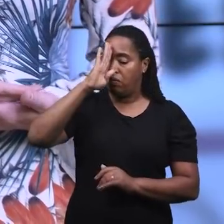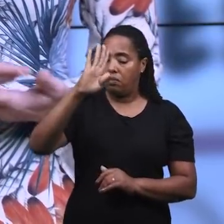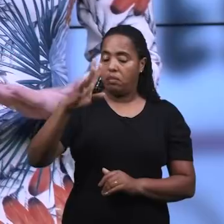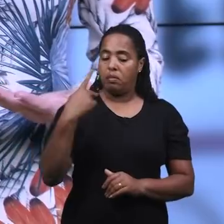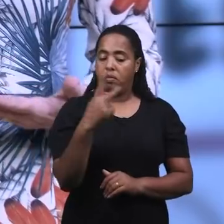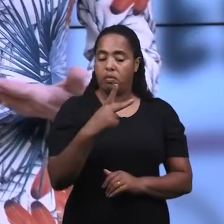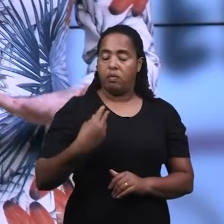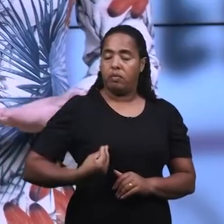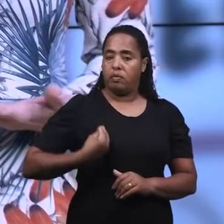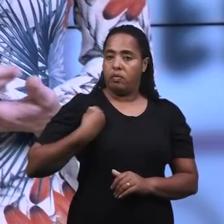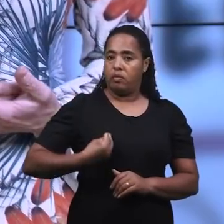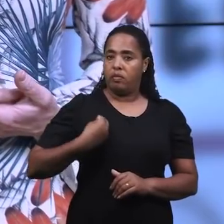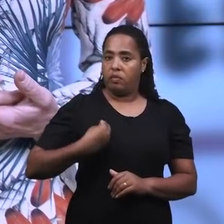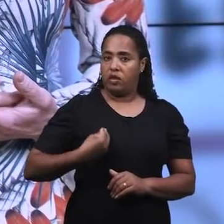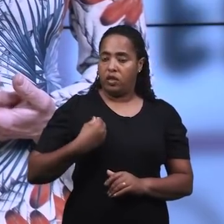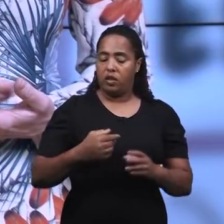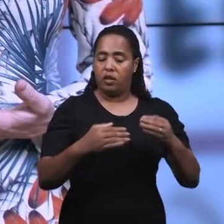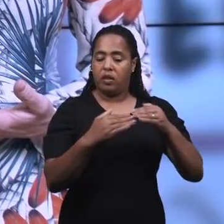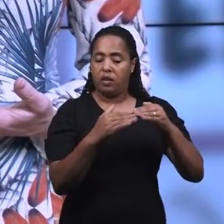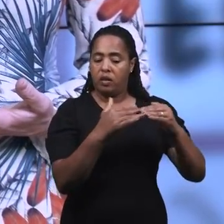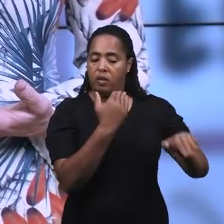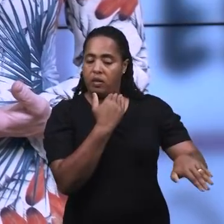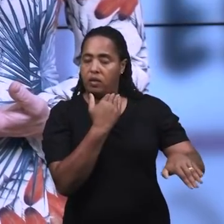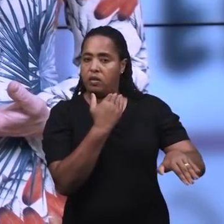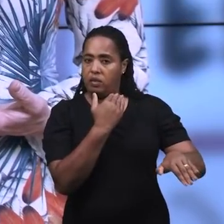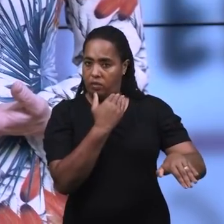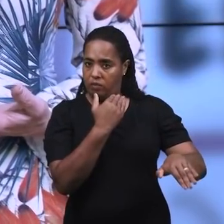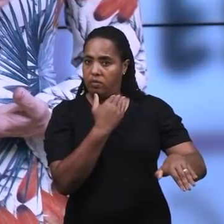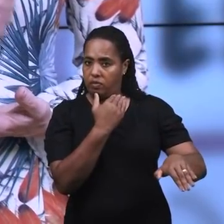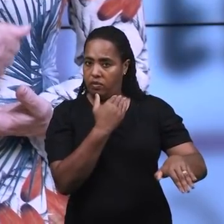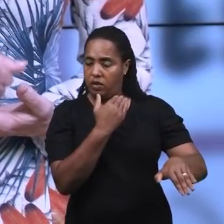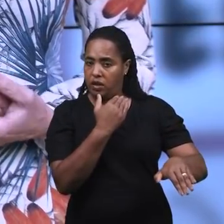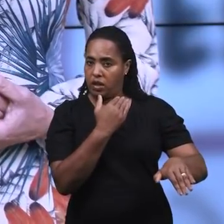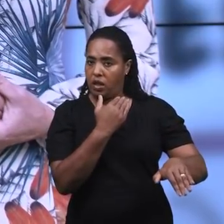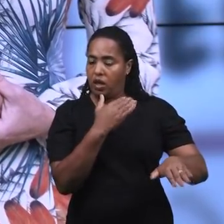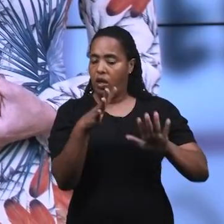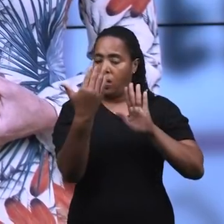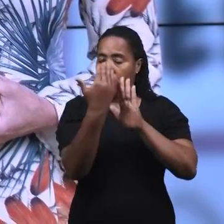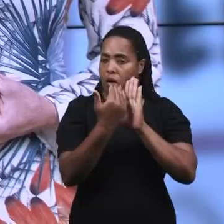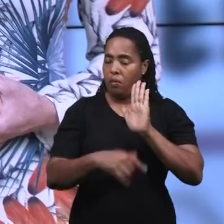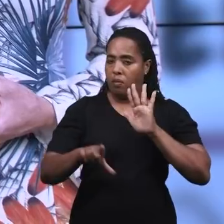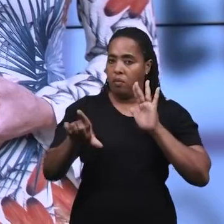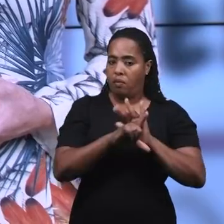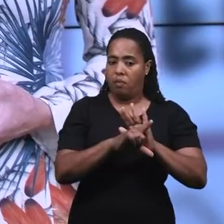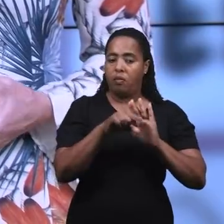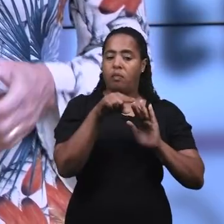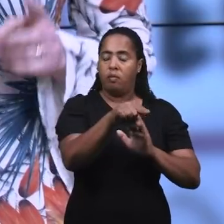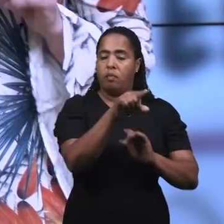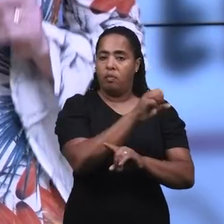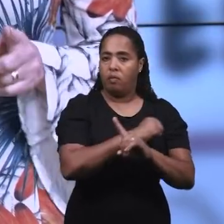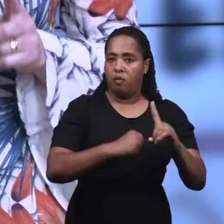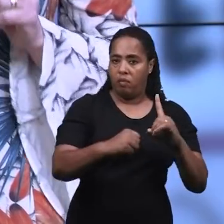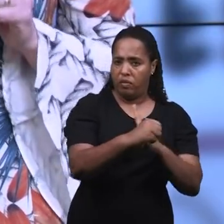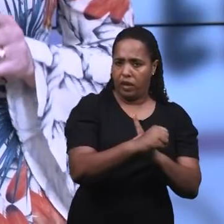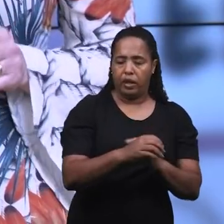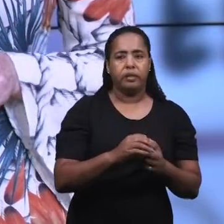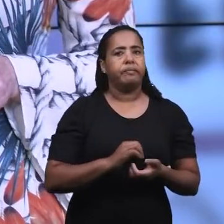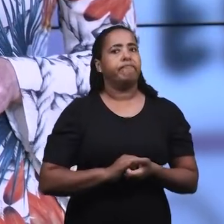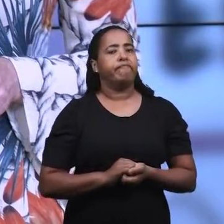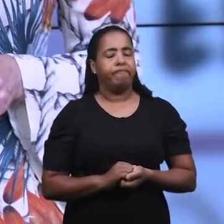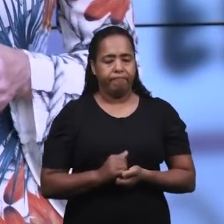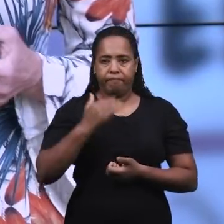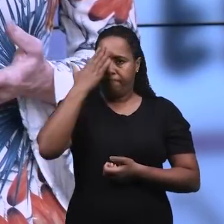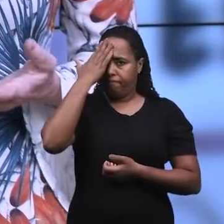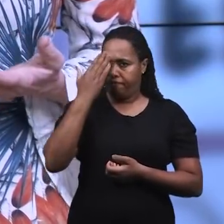vida e andar em desacordos com os preceitos estabelecidos pela sociedade. Saiba que